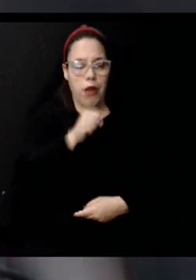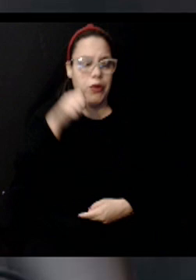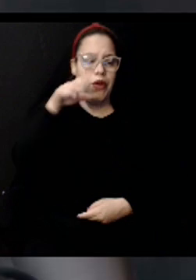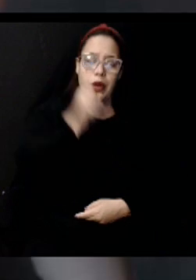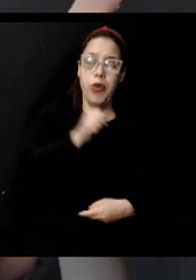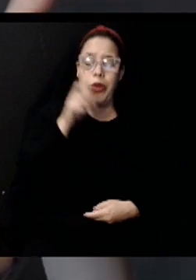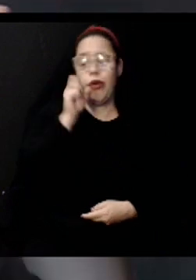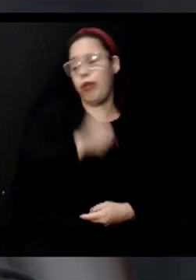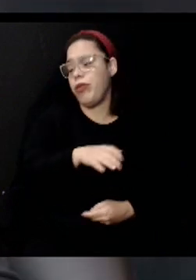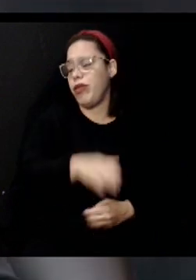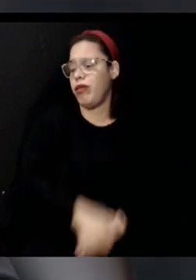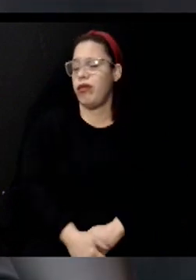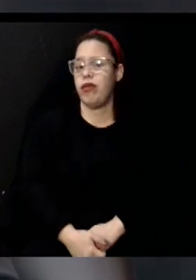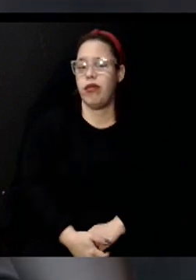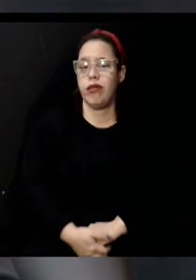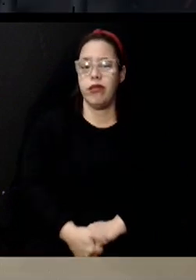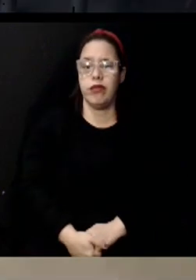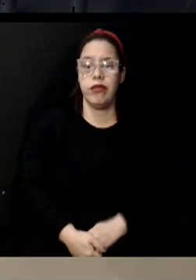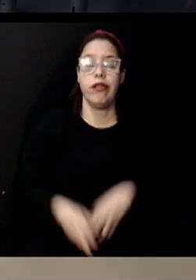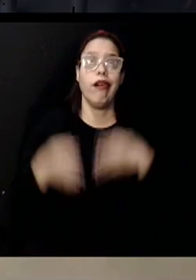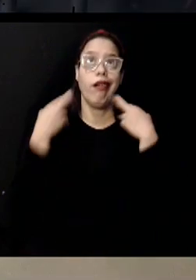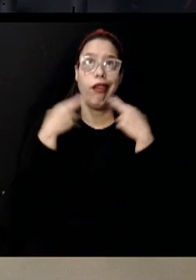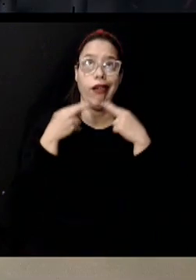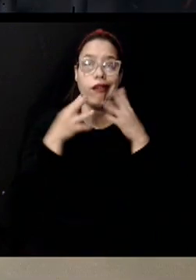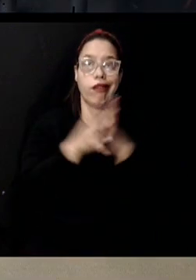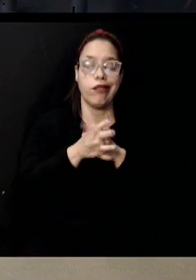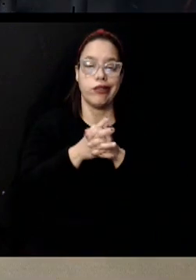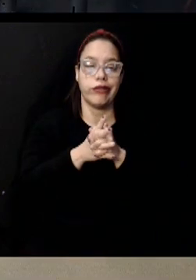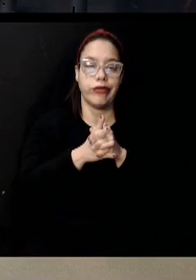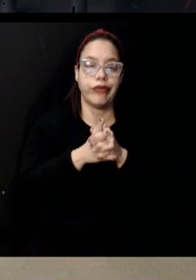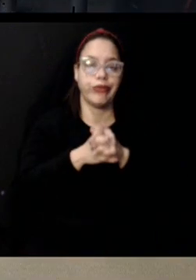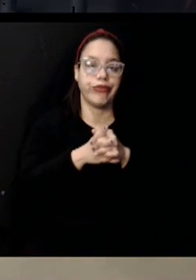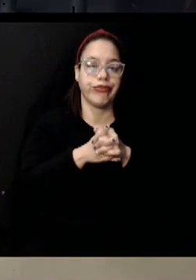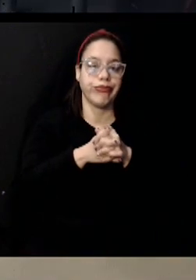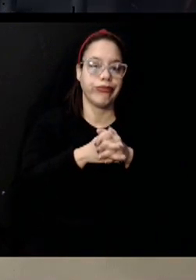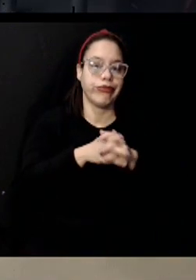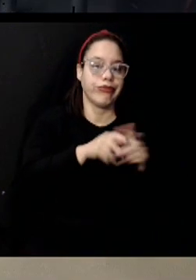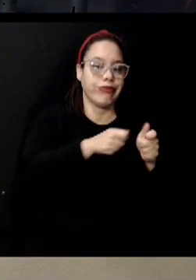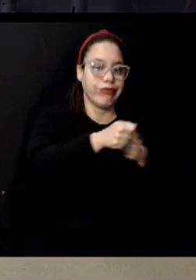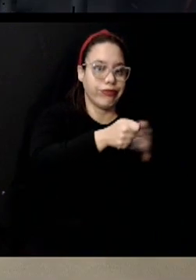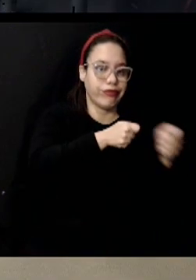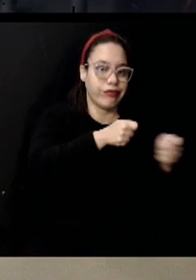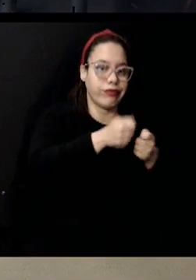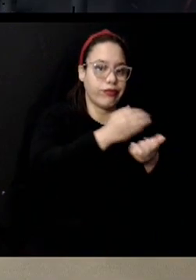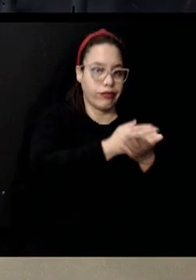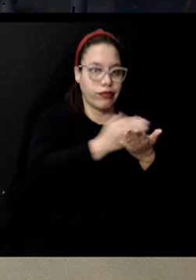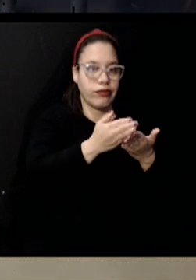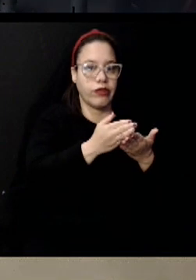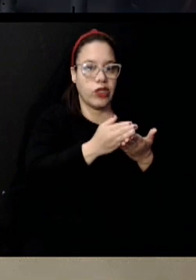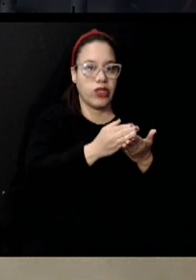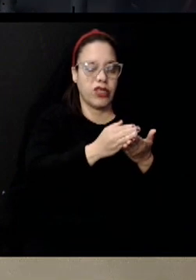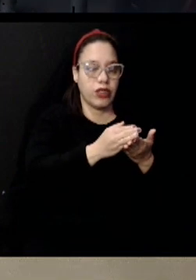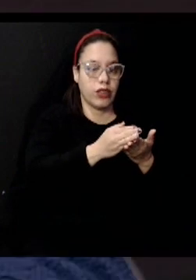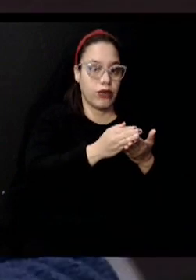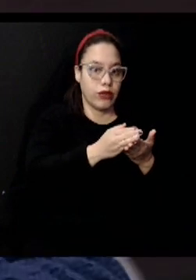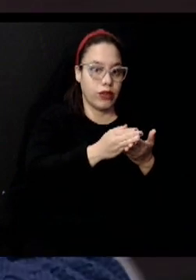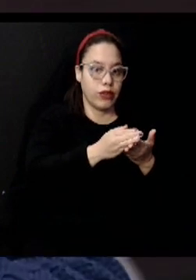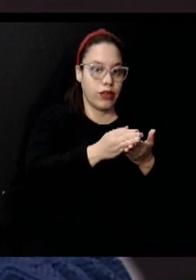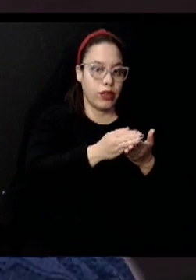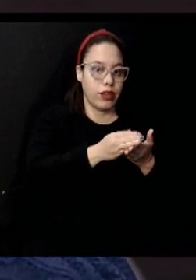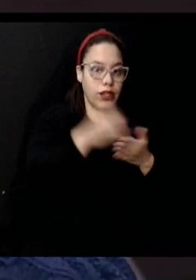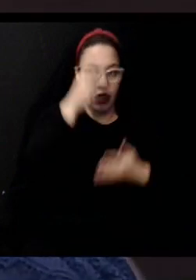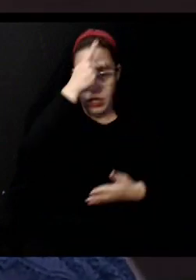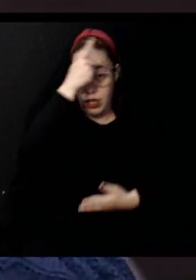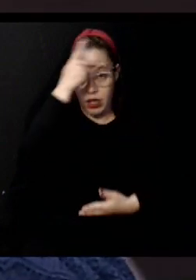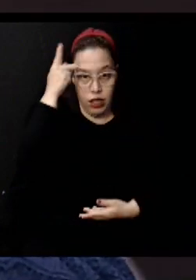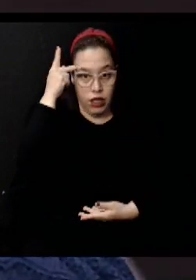né, e reclamando. E aí Uhum, entra a questão da regulação que a gente trouxe no início, uhum. né, que a gente cada uma ao seu modo trouxe.